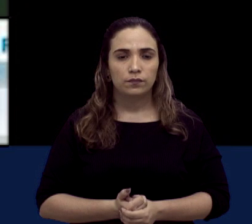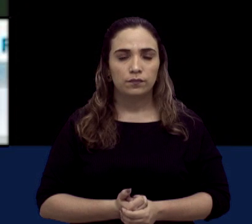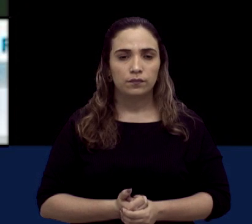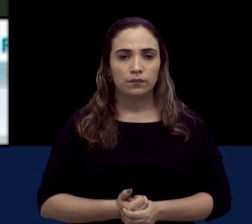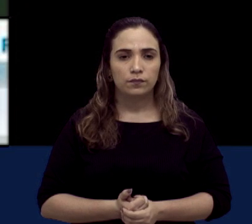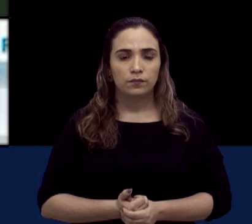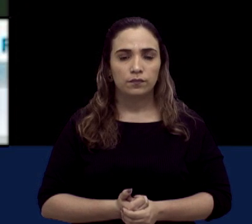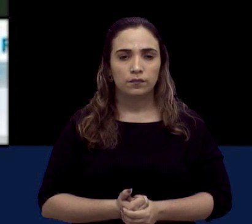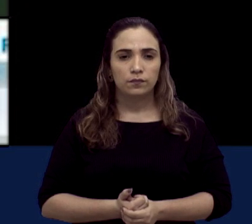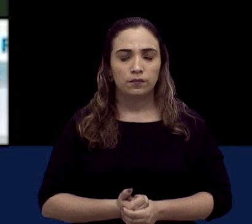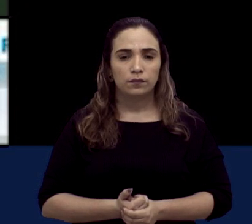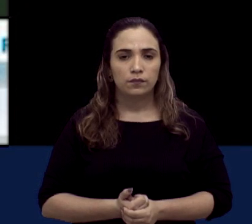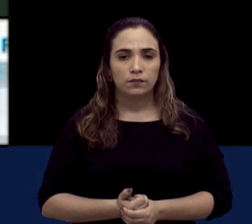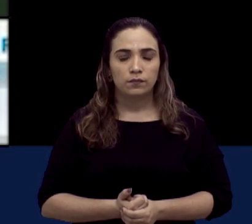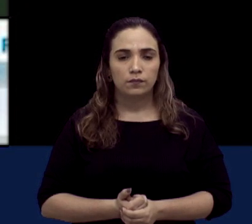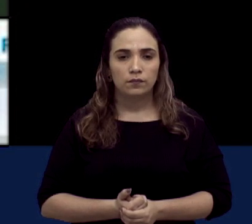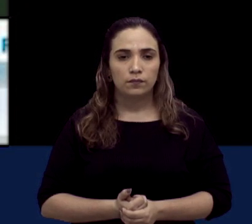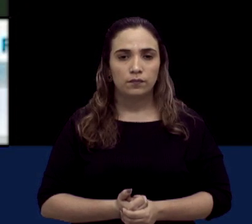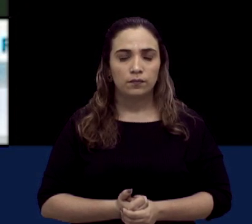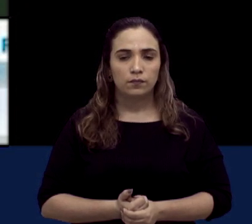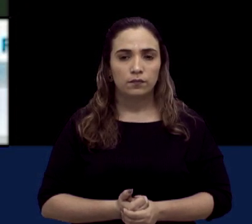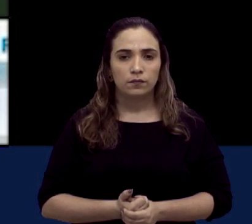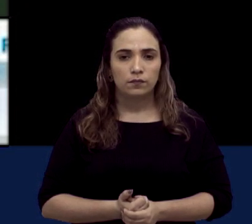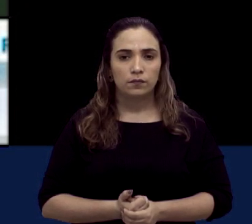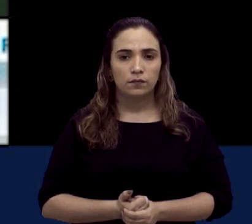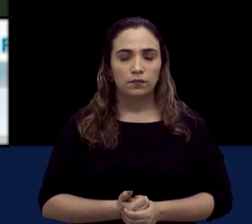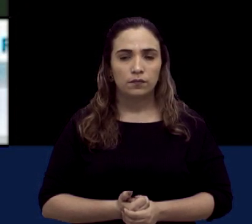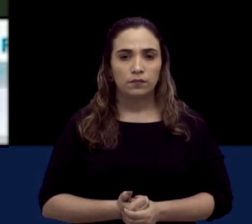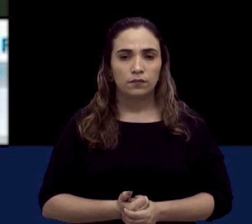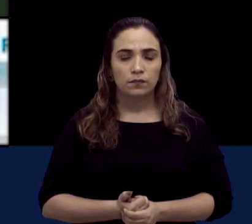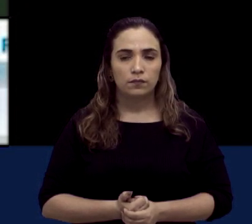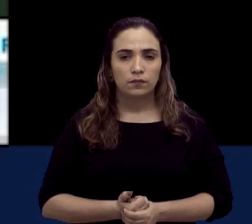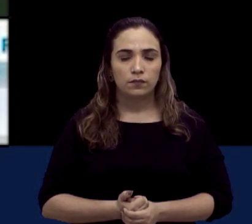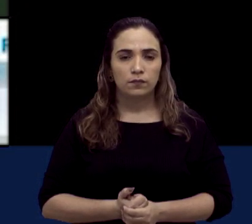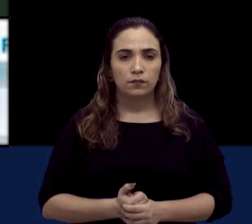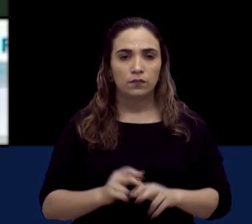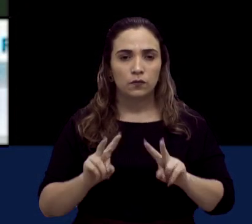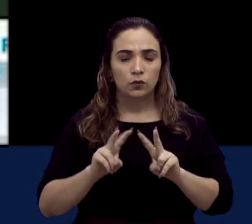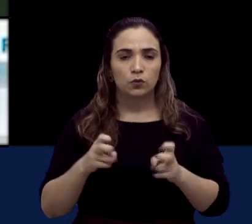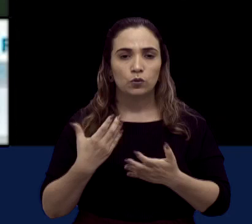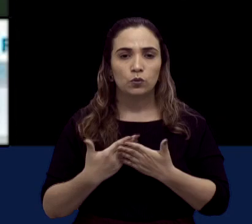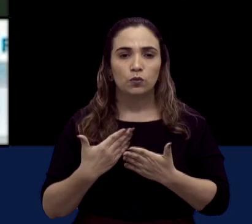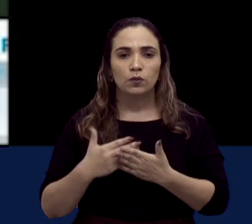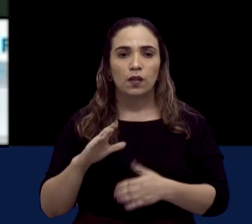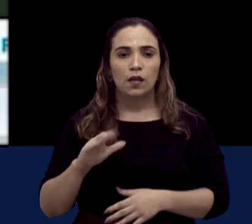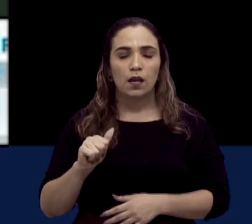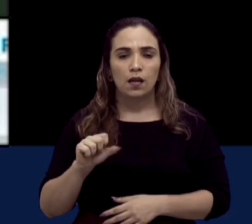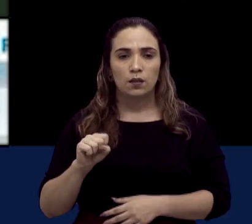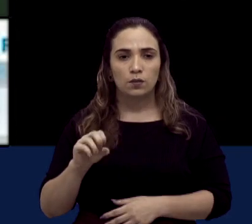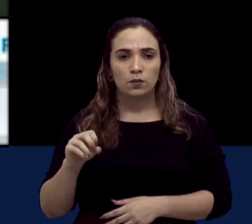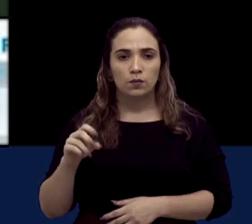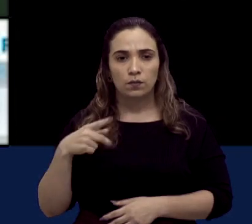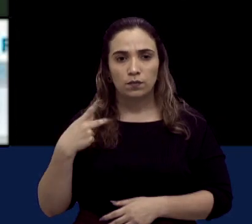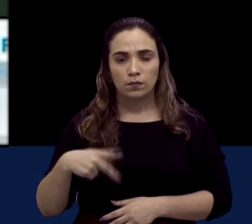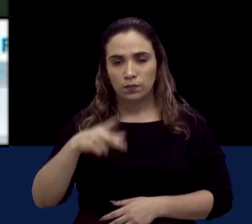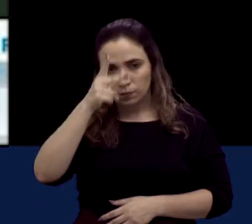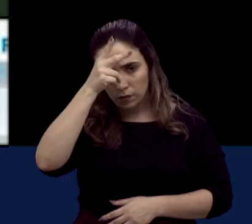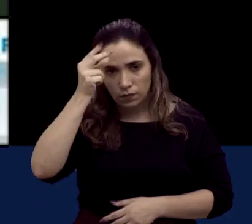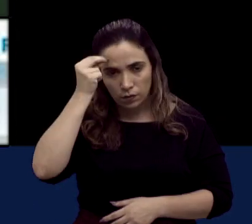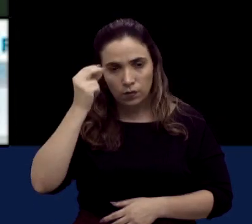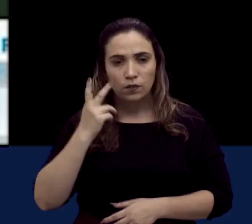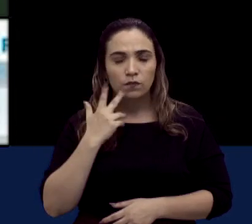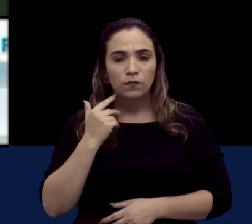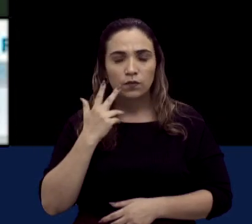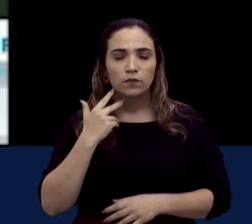Bom, então aqui falando ainda do estudo de caso da Prefeitura de Fortaleza, né?